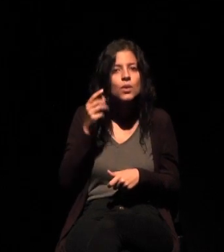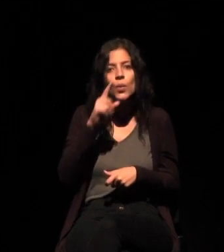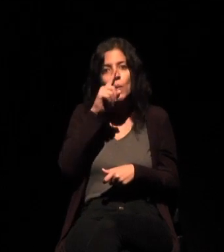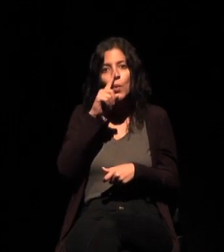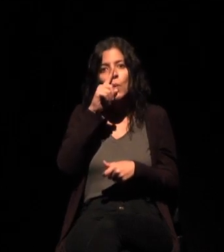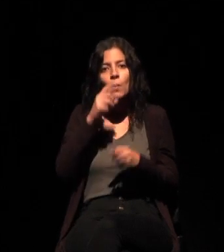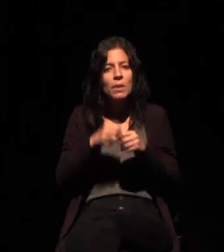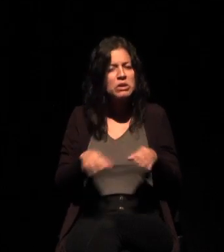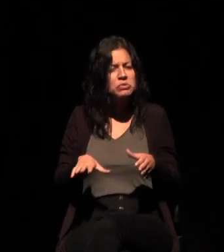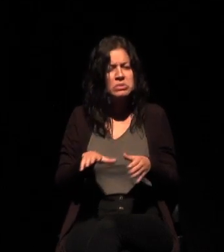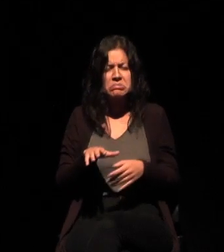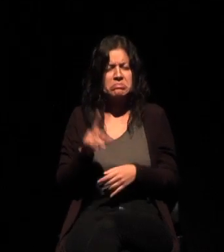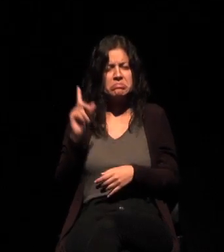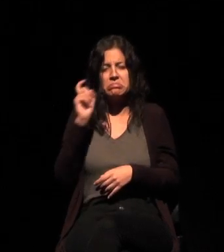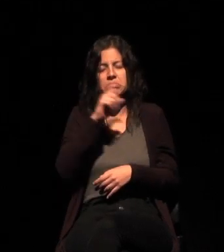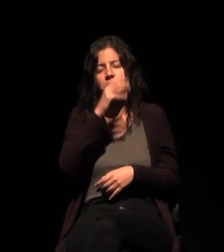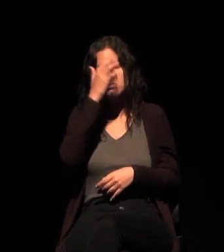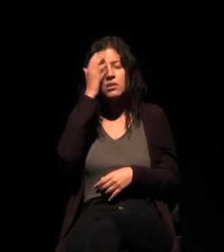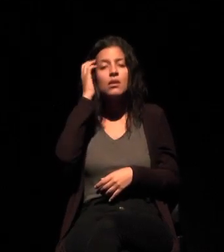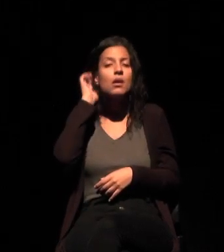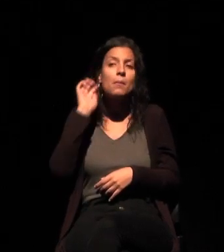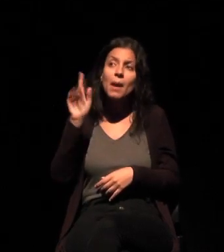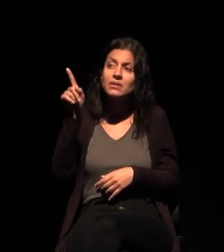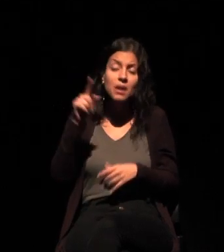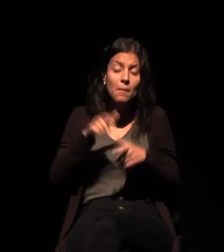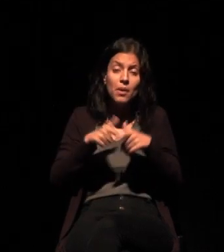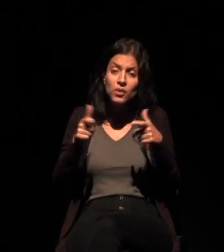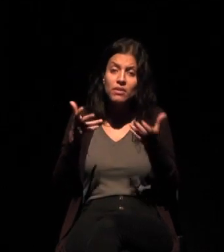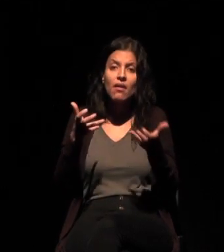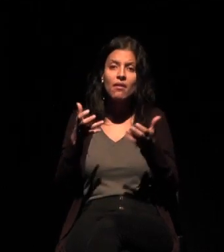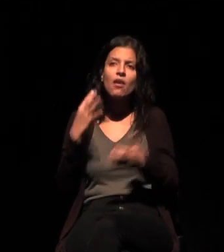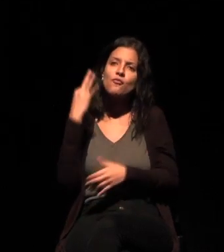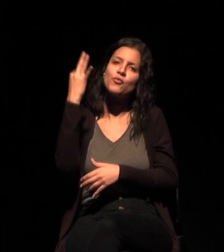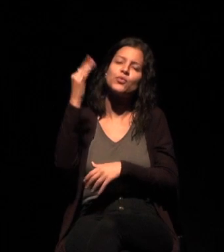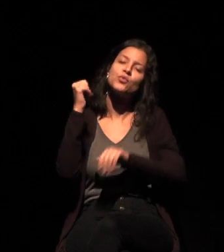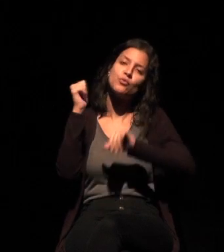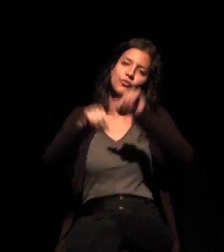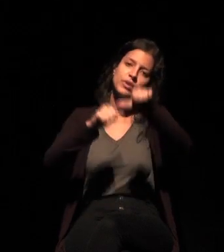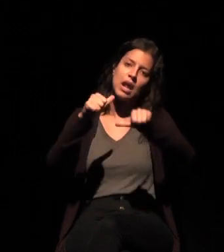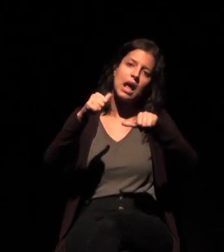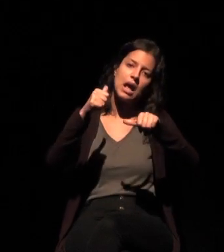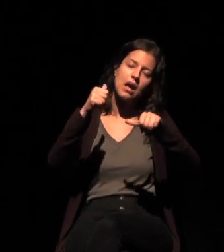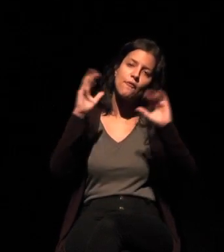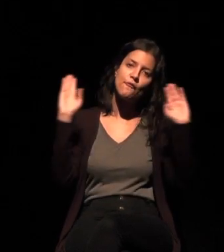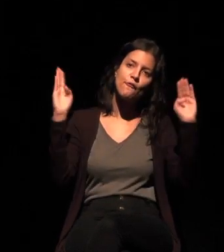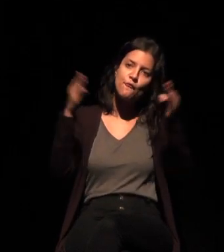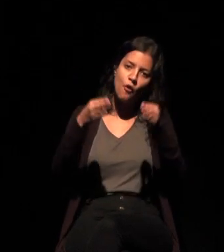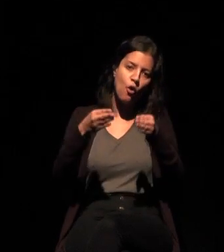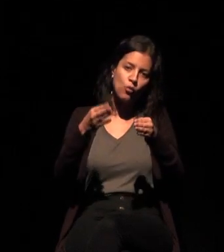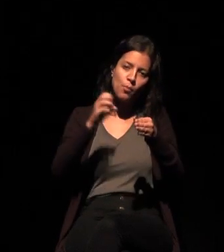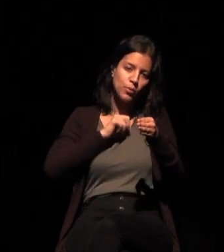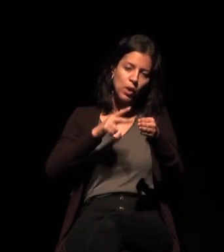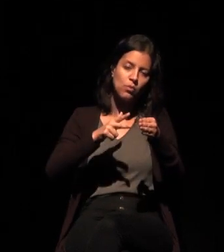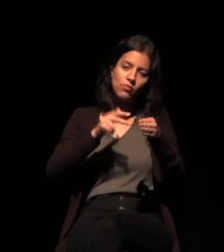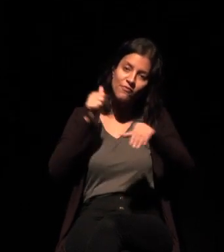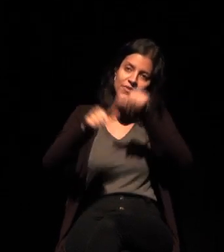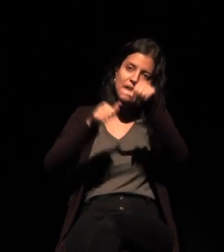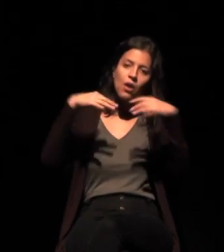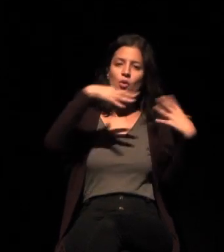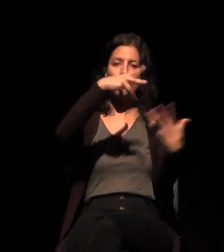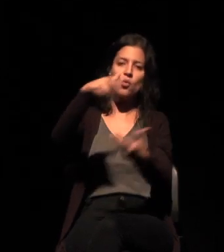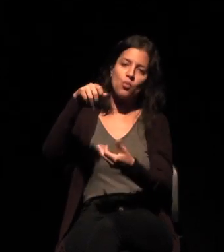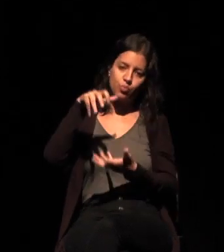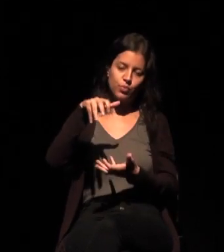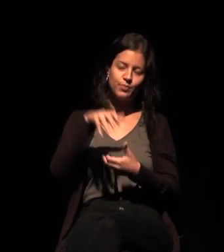educação delas é sempre global este tipo de relação também com estas diversas